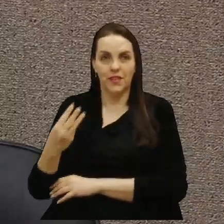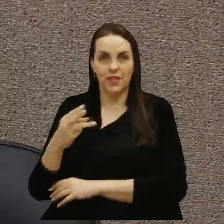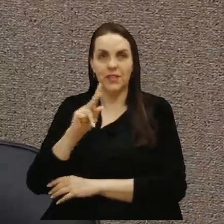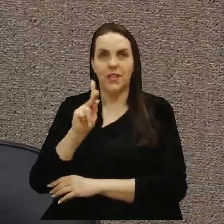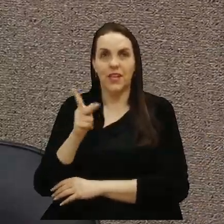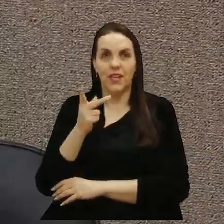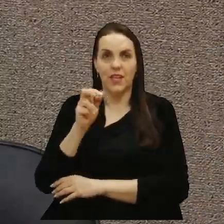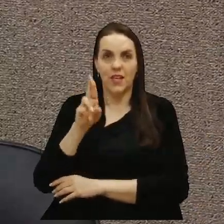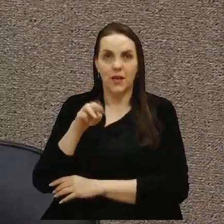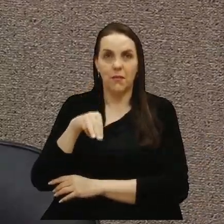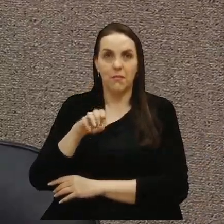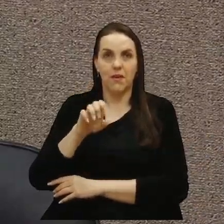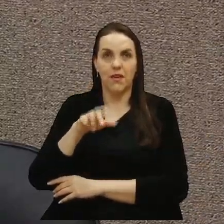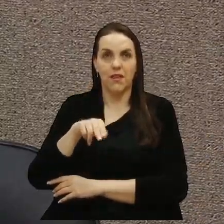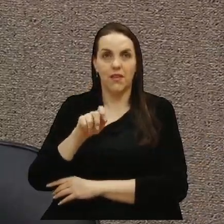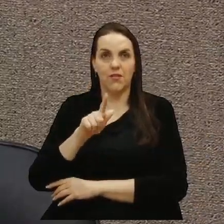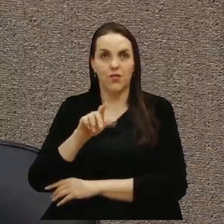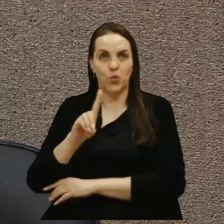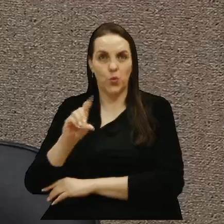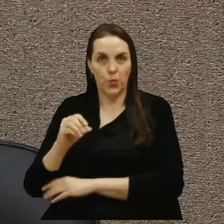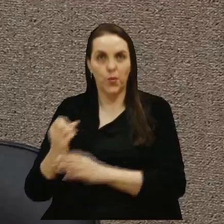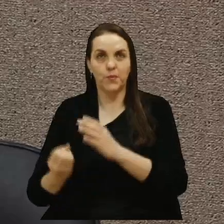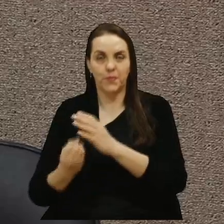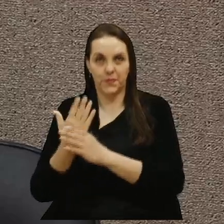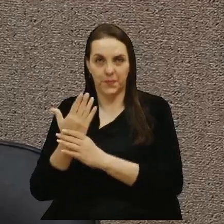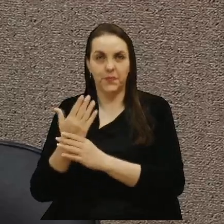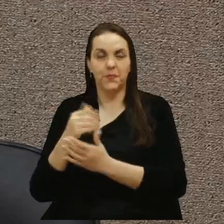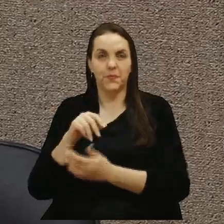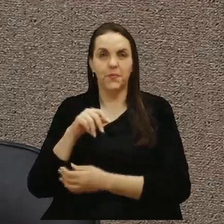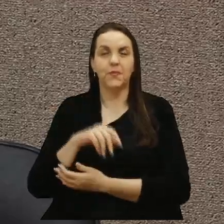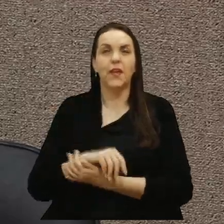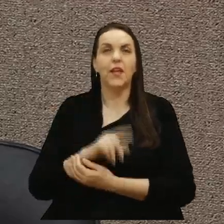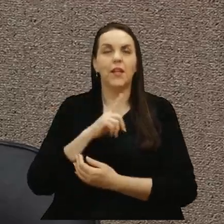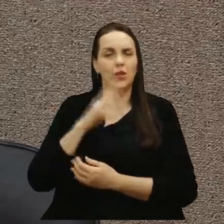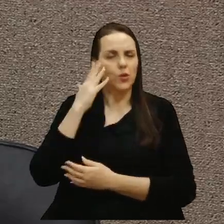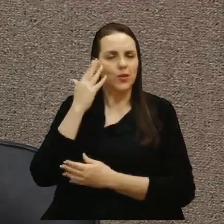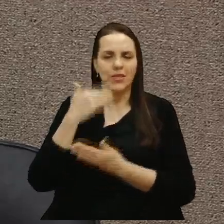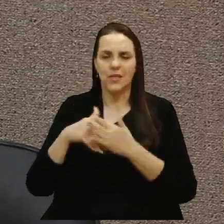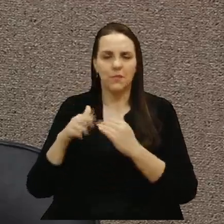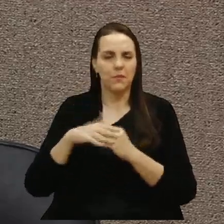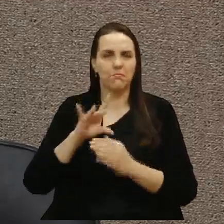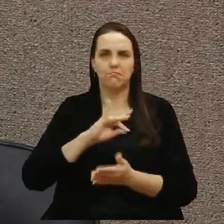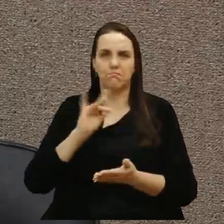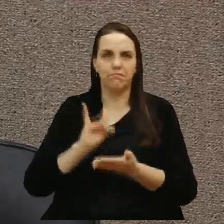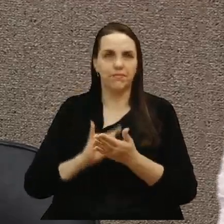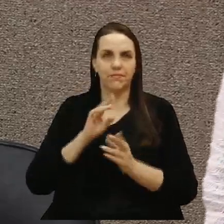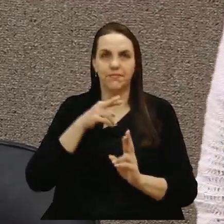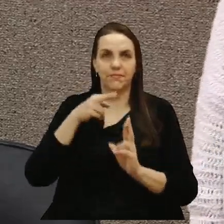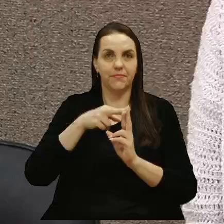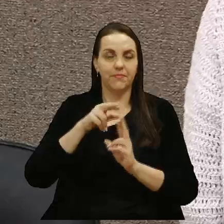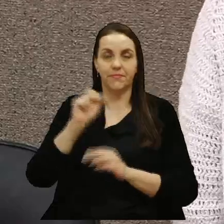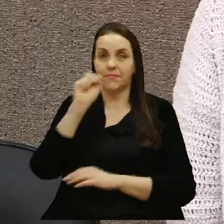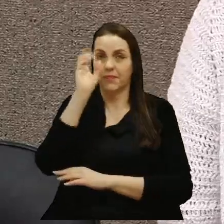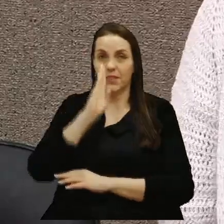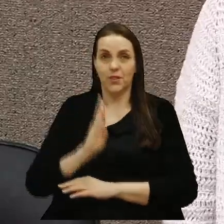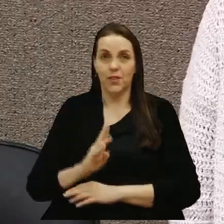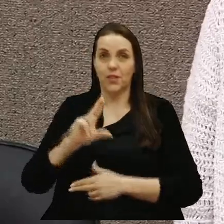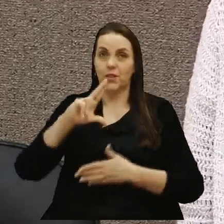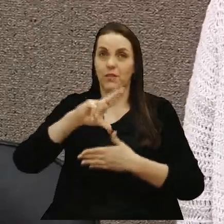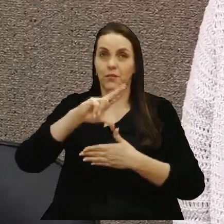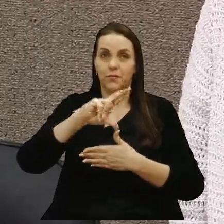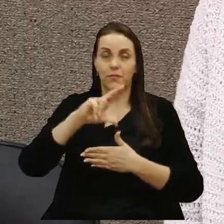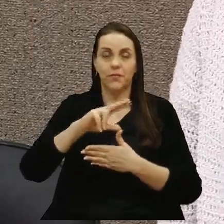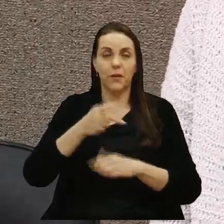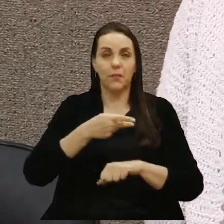Antônio Panis e todos nós sabemos, né, ela se consolidou como uma referência nacional e latino-americana na fabricação de peças